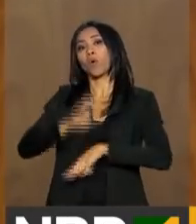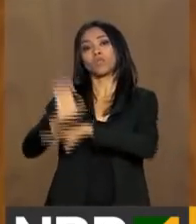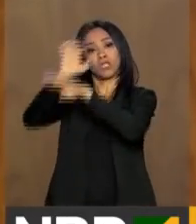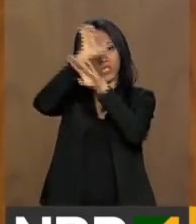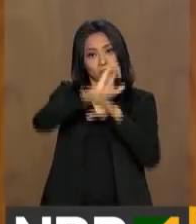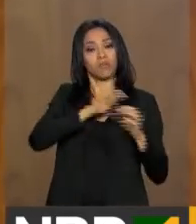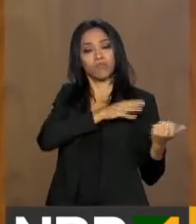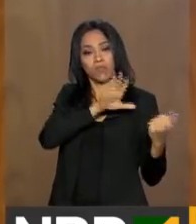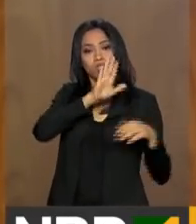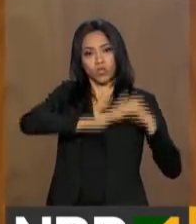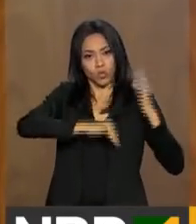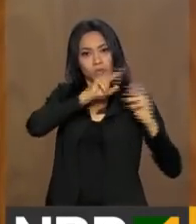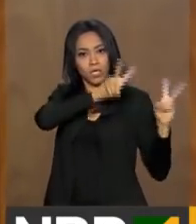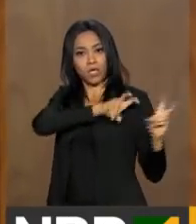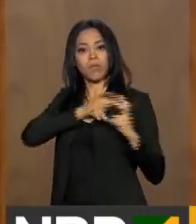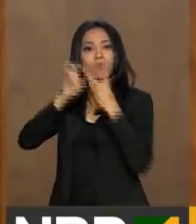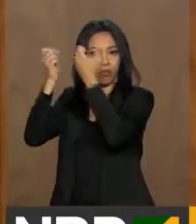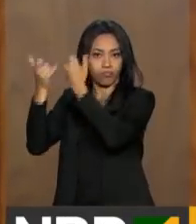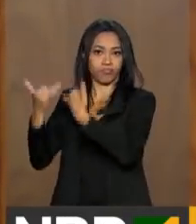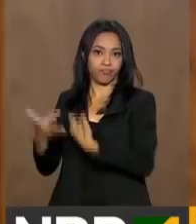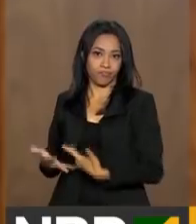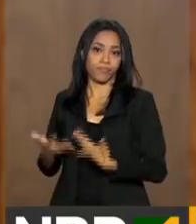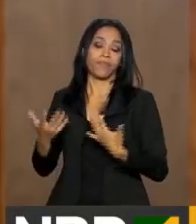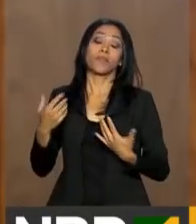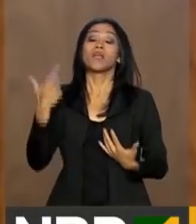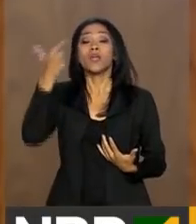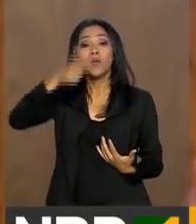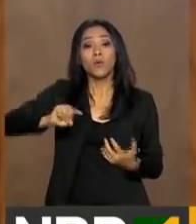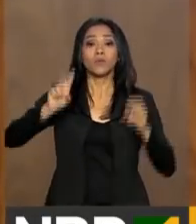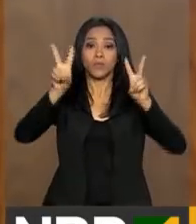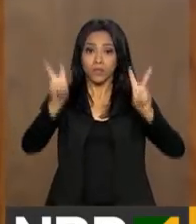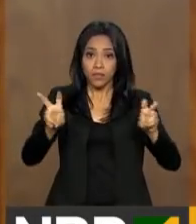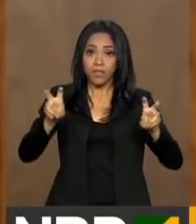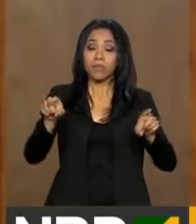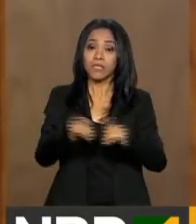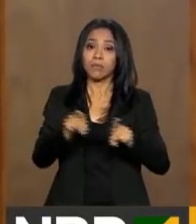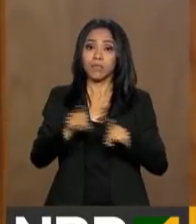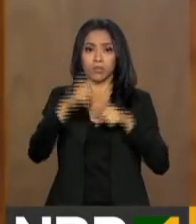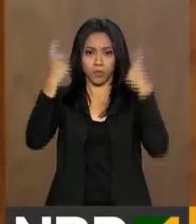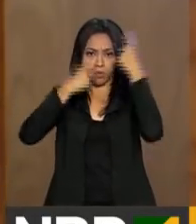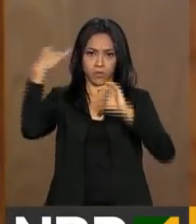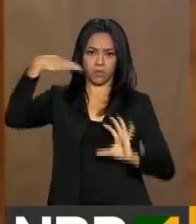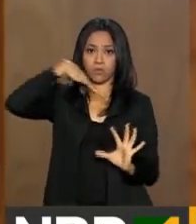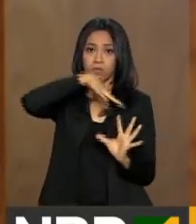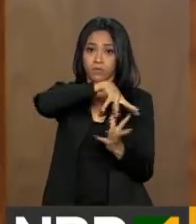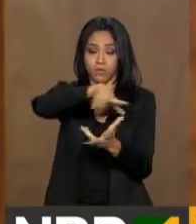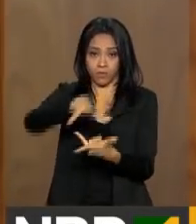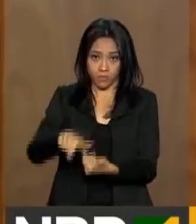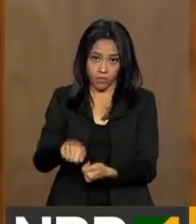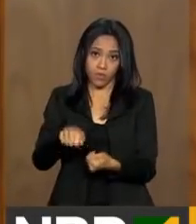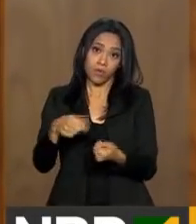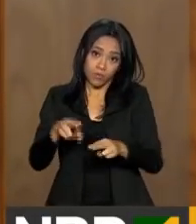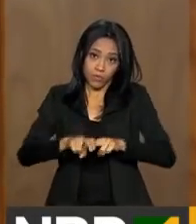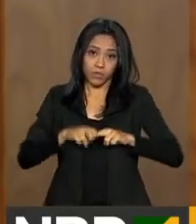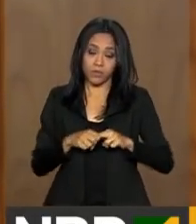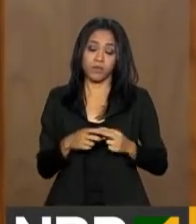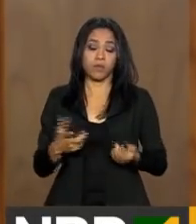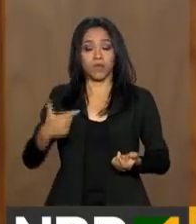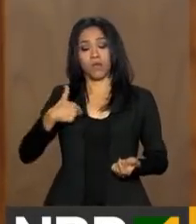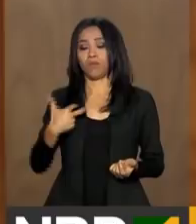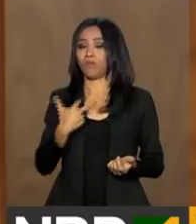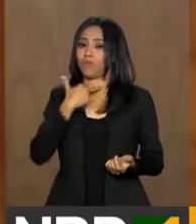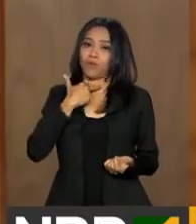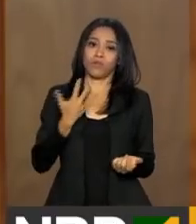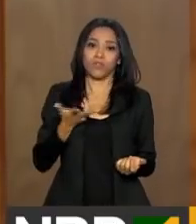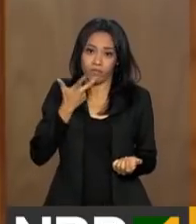tratamos lá, mas que eu faço questão de mencionar aqui, que é um tema global. E, portanto, eu não posso